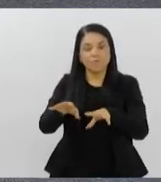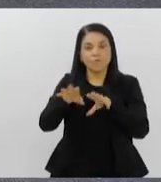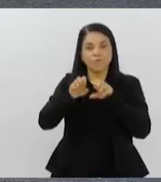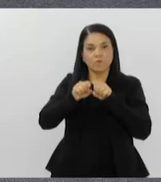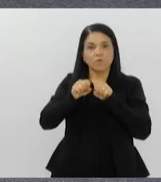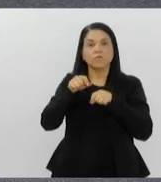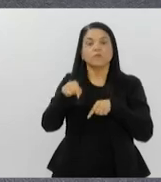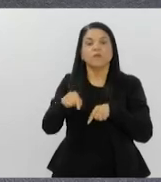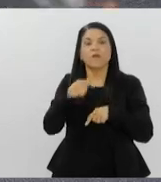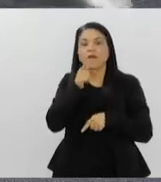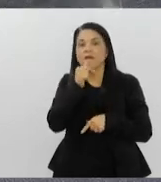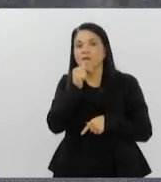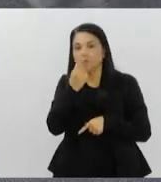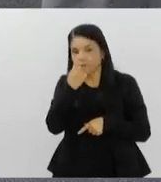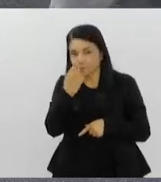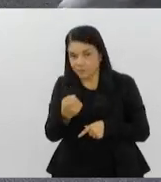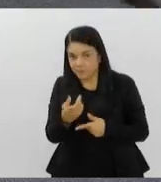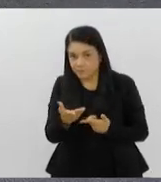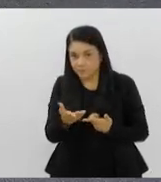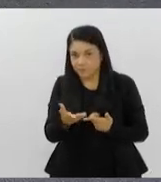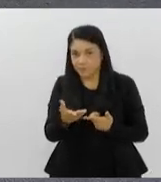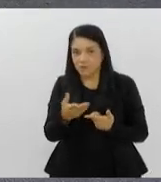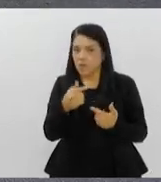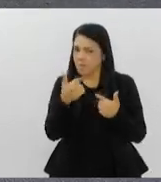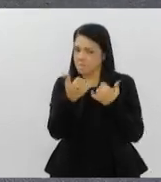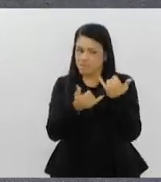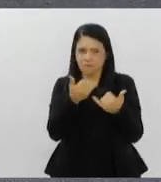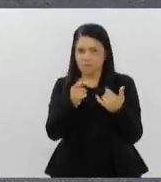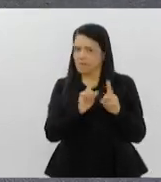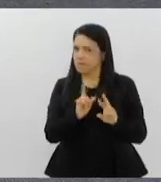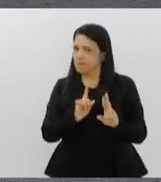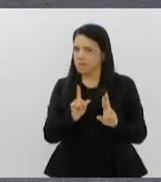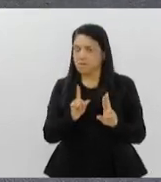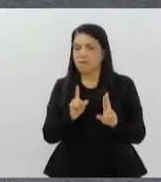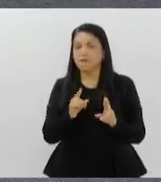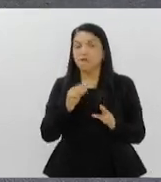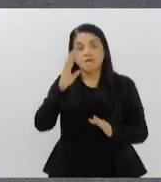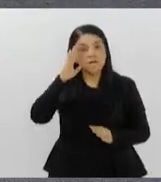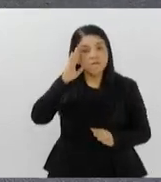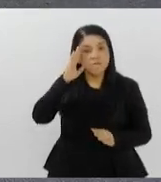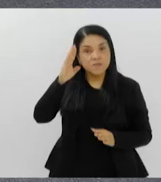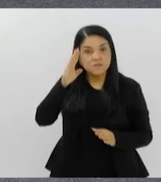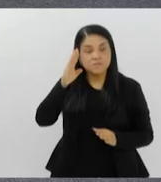água poluída. Então, a gente não está falando de uma brincadeira, a gente está falando da principal causa